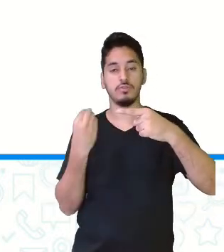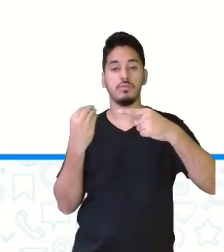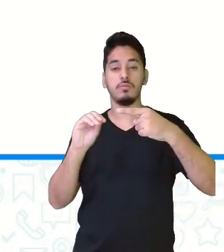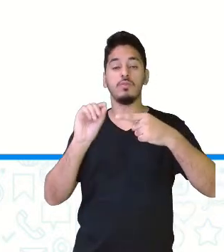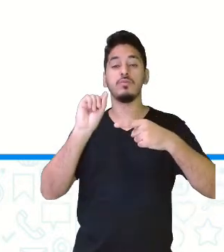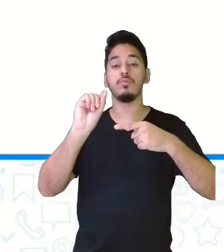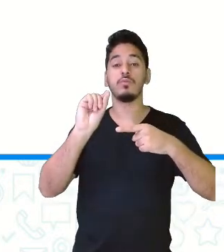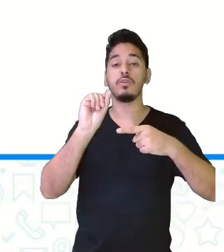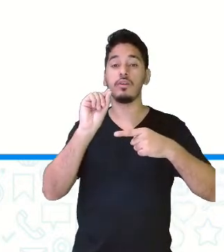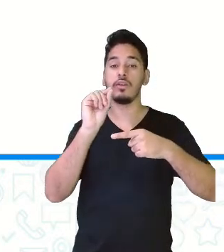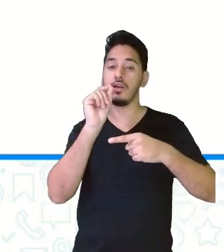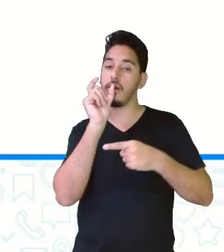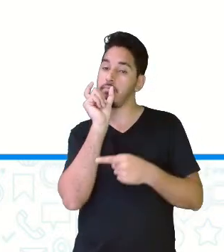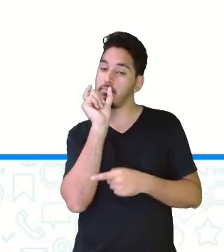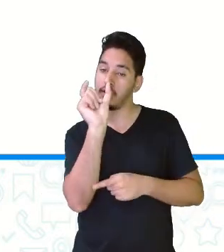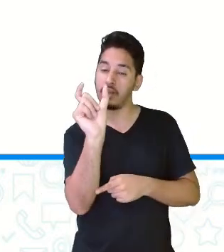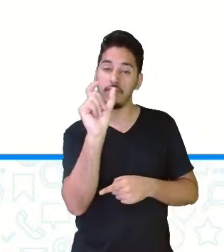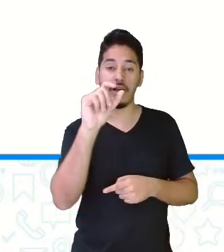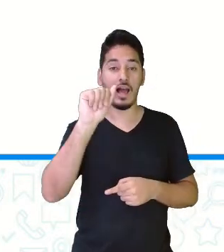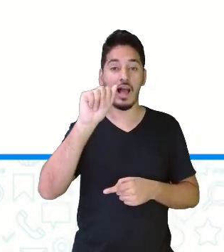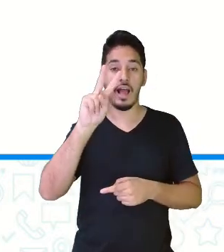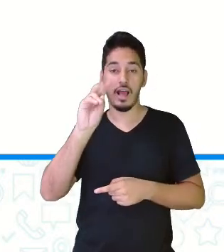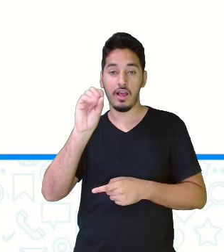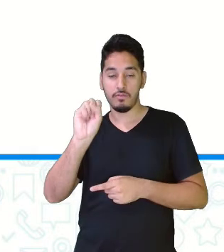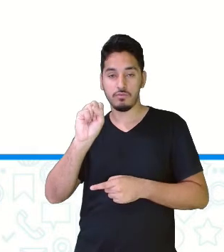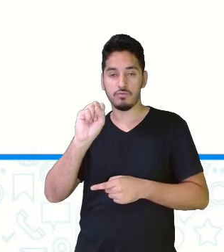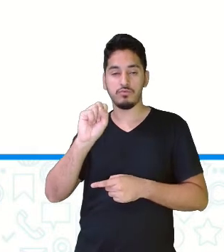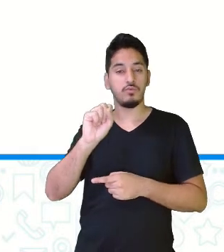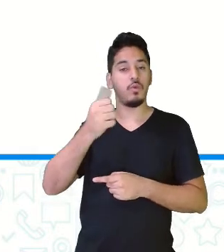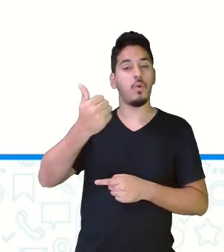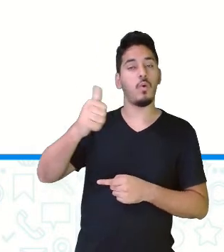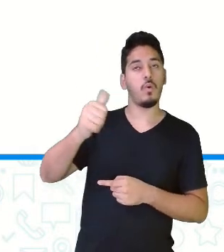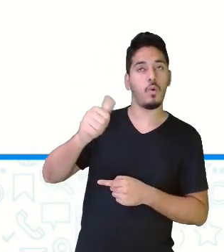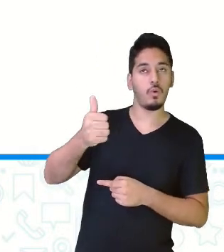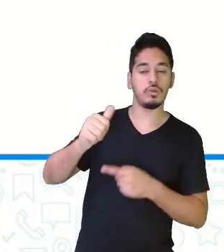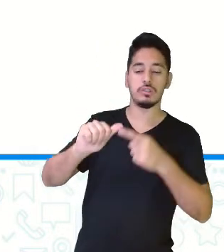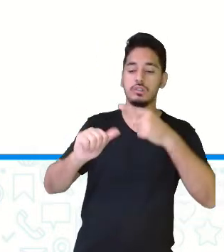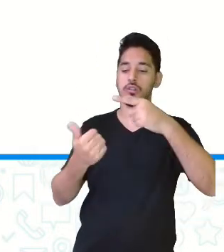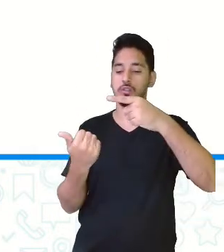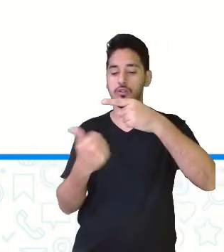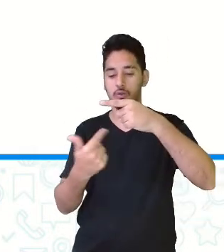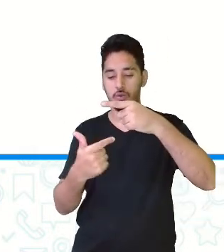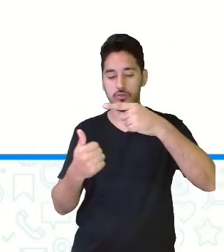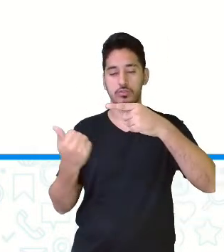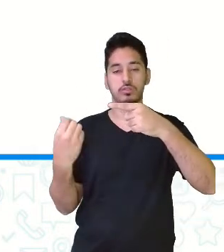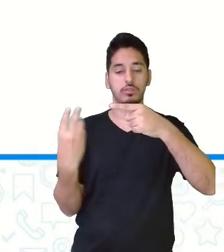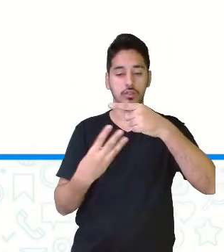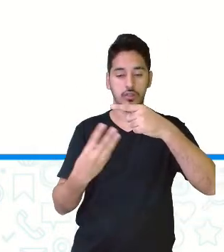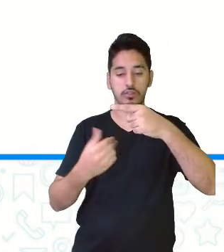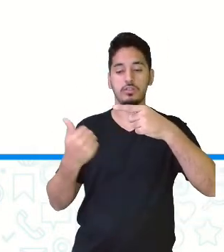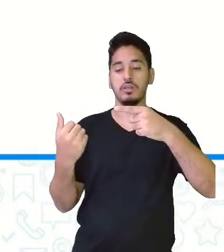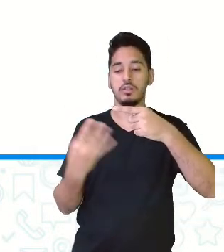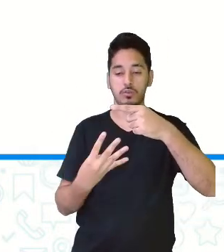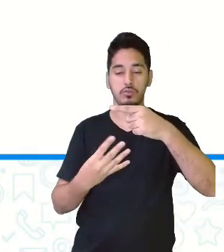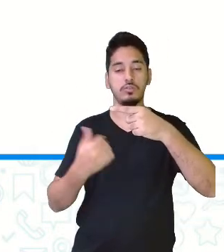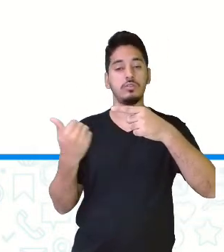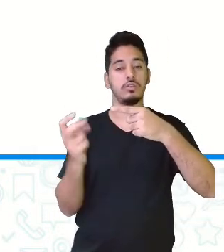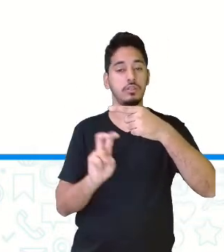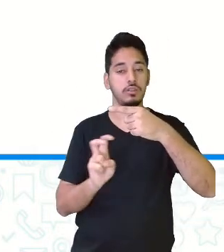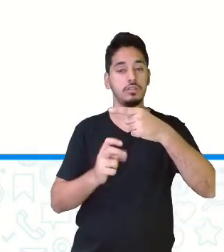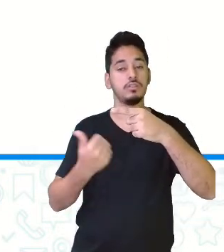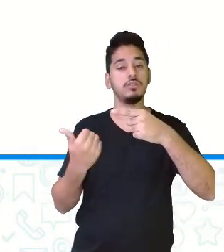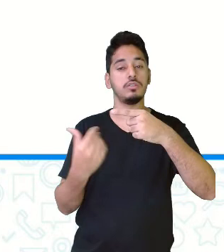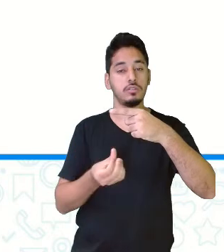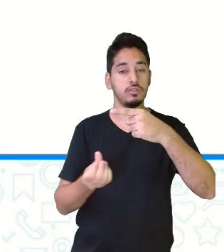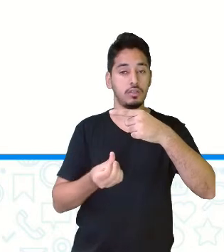acrescenta a palavrinha avos. 11 avos, 12 avos, 13 avos, 14 avos,